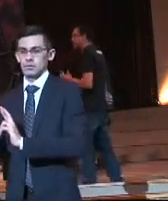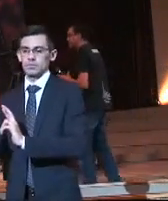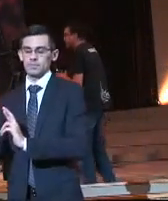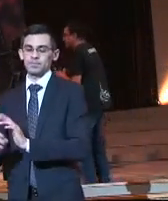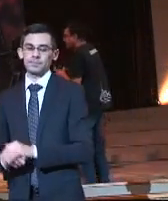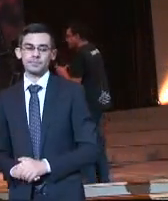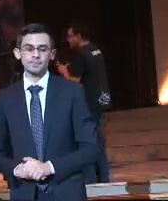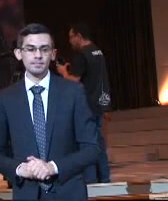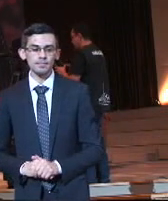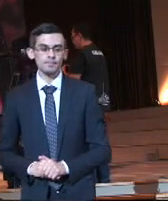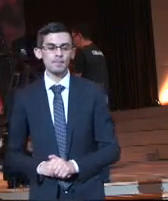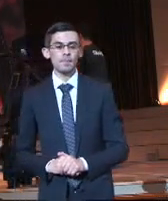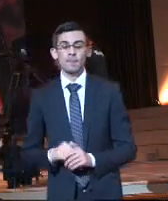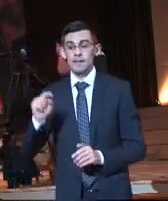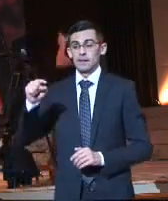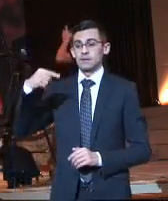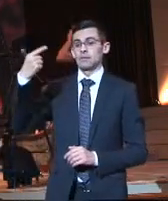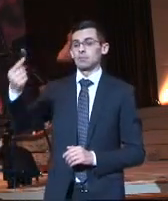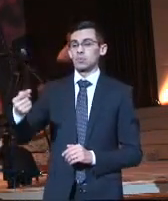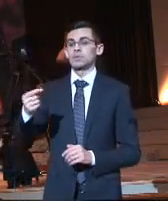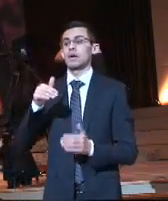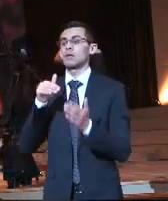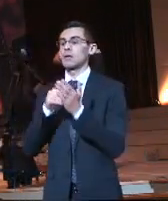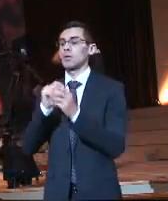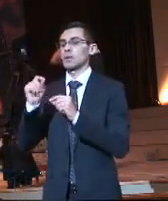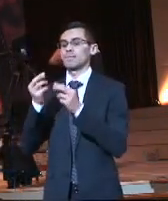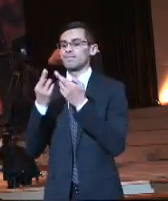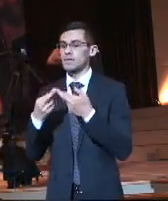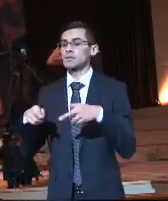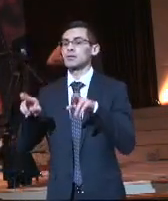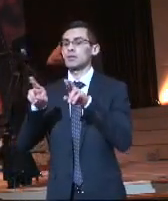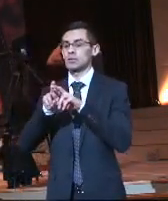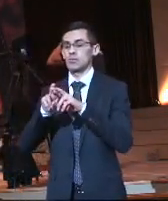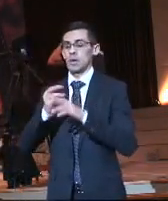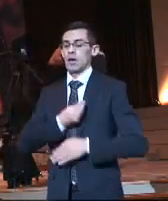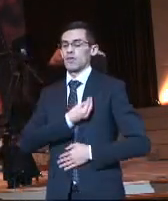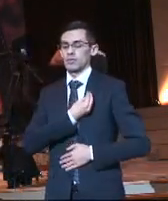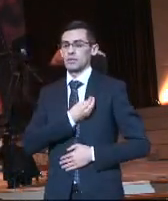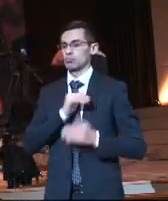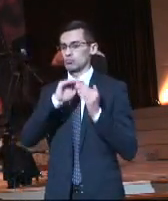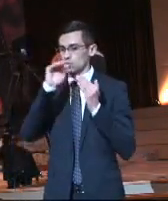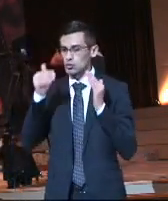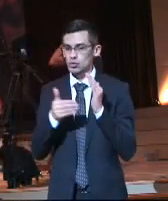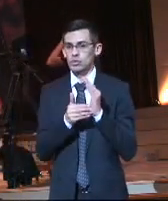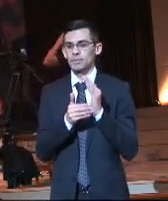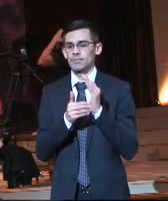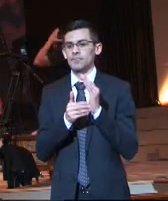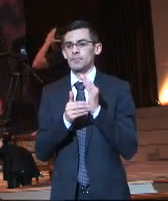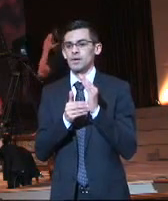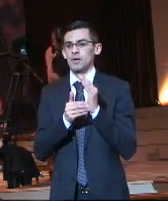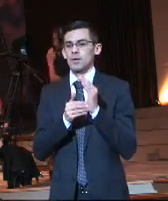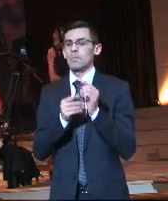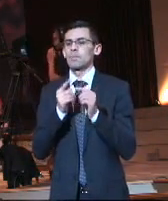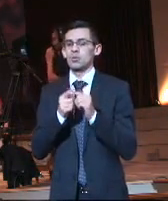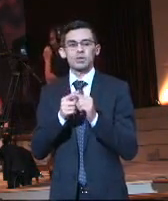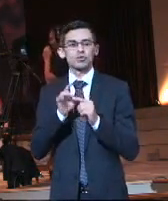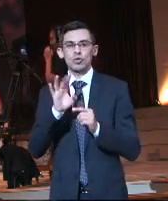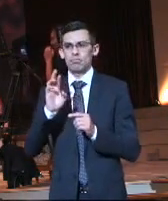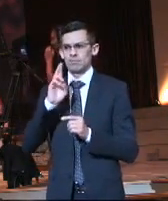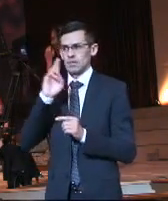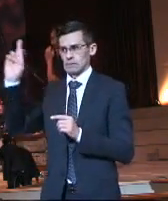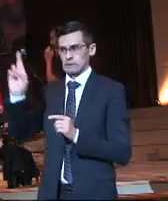depois até no restabelecimento da sua vida, não veio por uma filosofia ou por uma